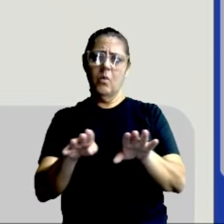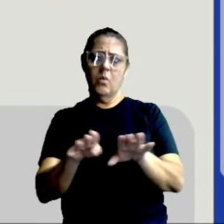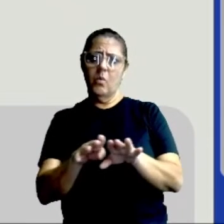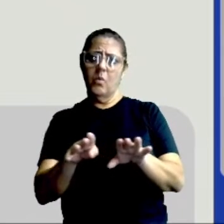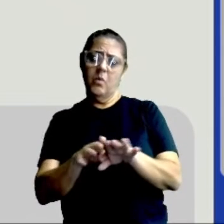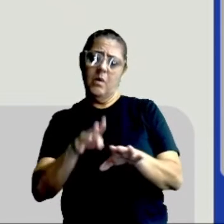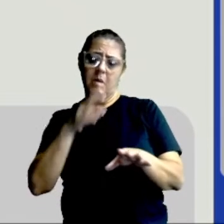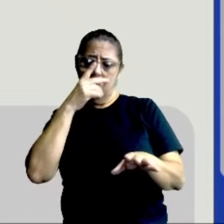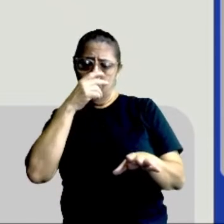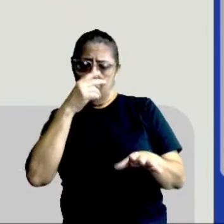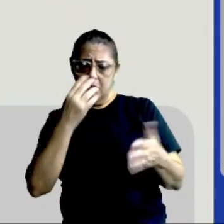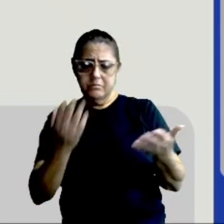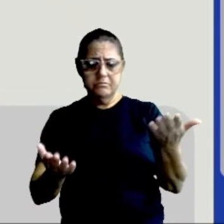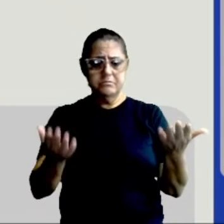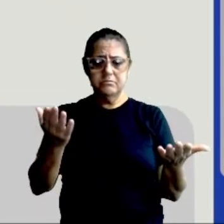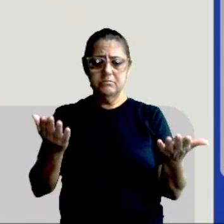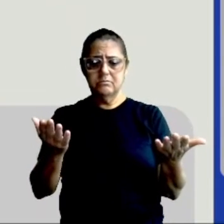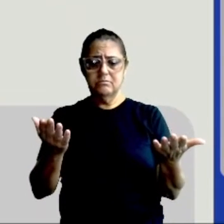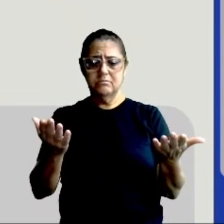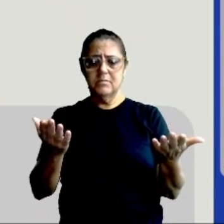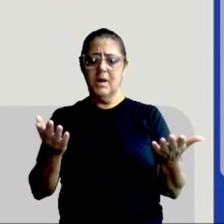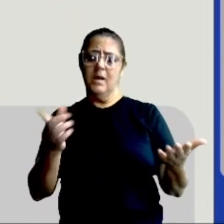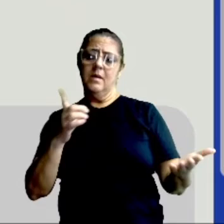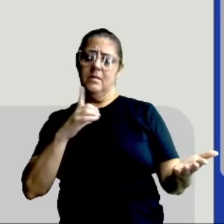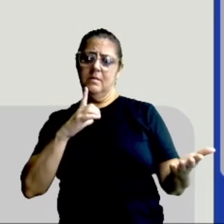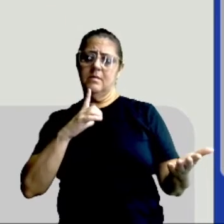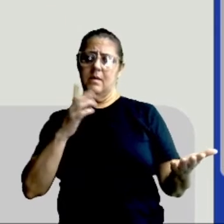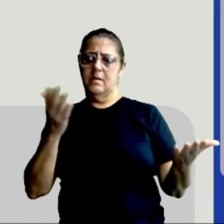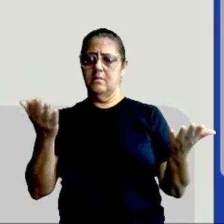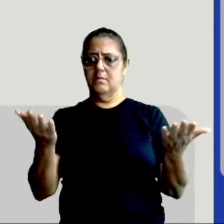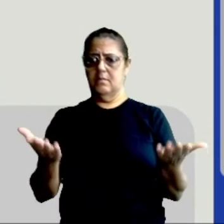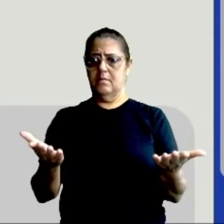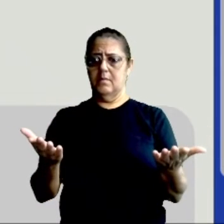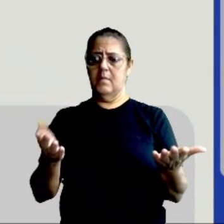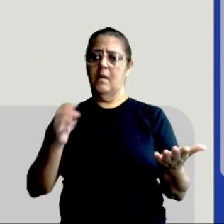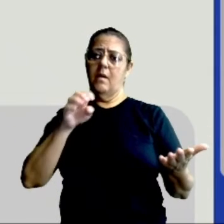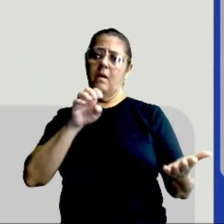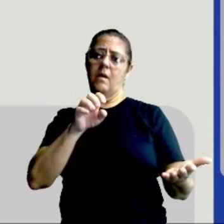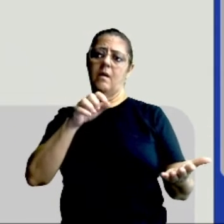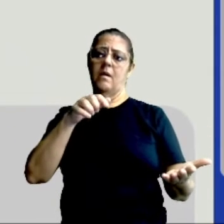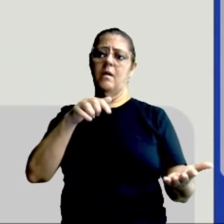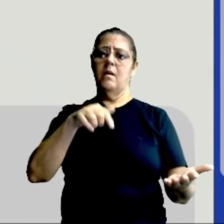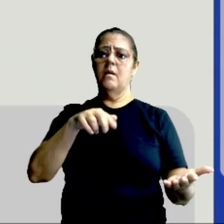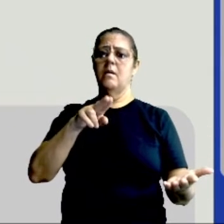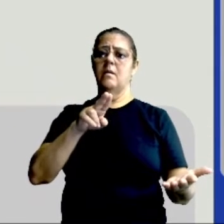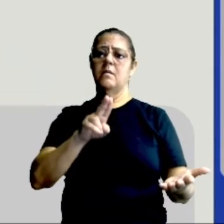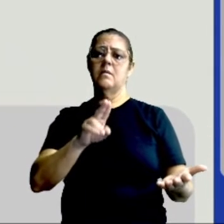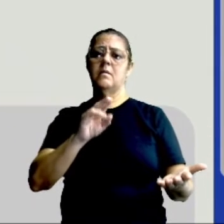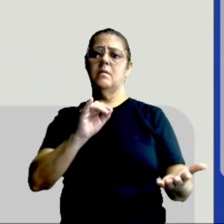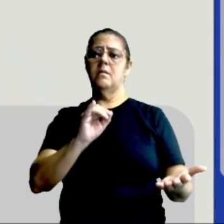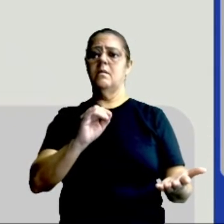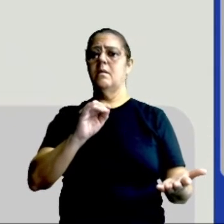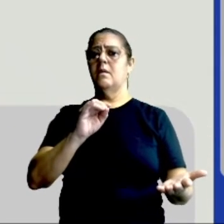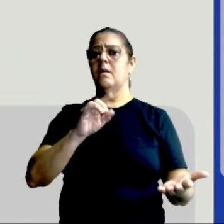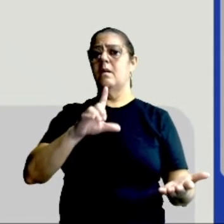no mesmo nível, significa que nós temos uma situação de equilíbrio, a balança está equilibrada. E